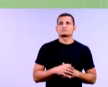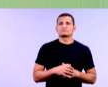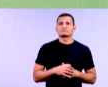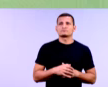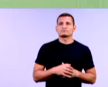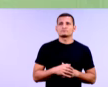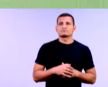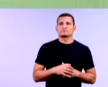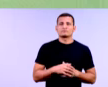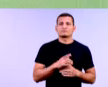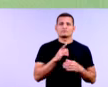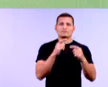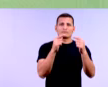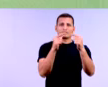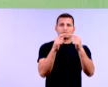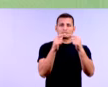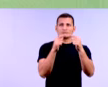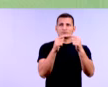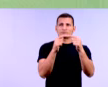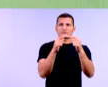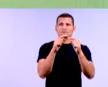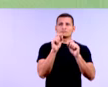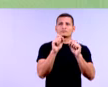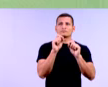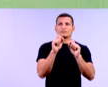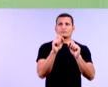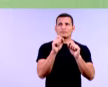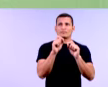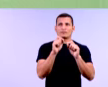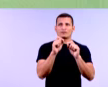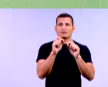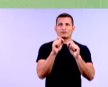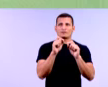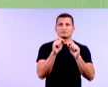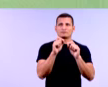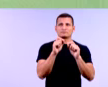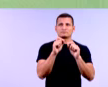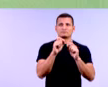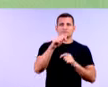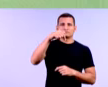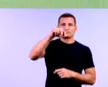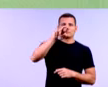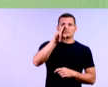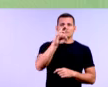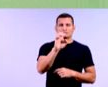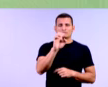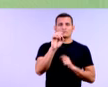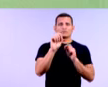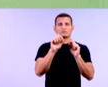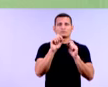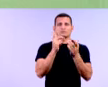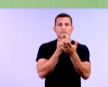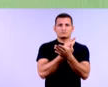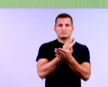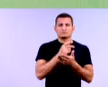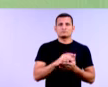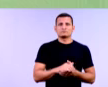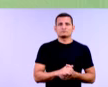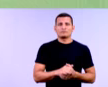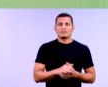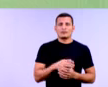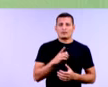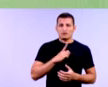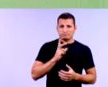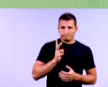Aqui a concordância com o que, professora Tayane? Isso. E aí, professora Tayane, quando surge esse que, o que acontece? Quando nós tivermos